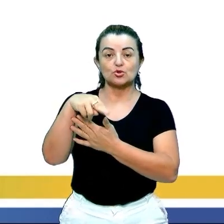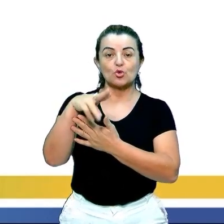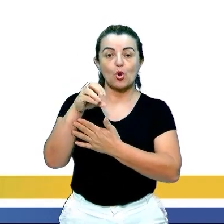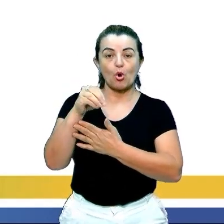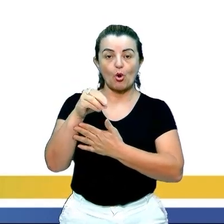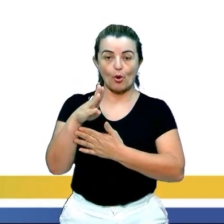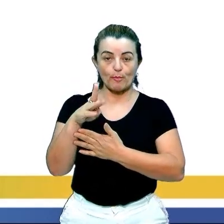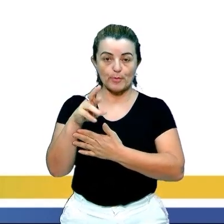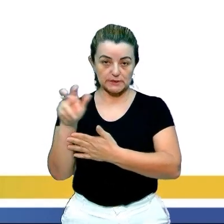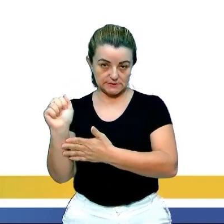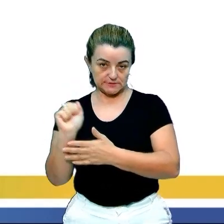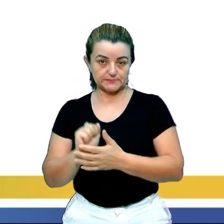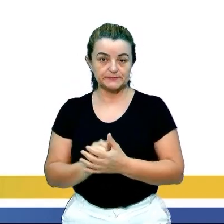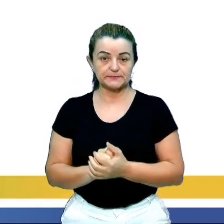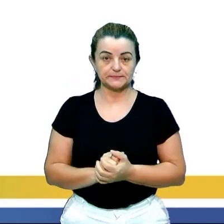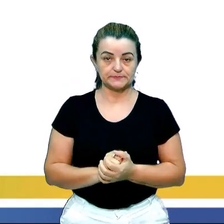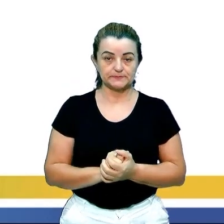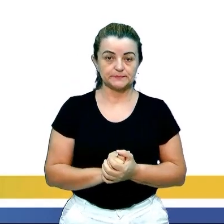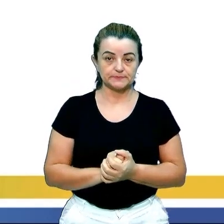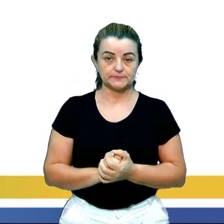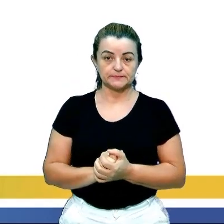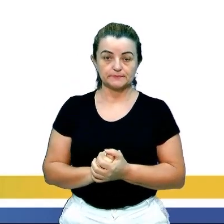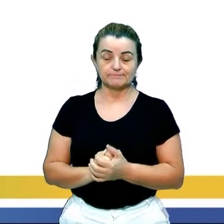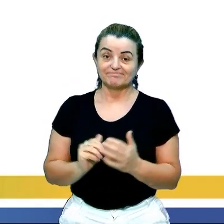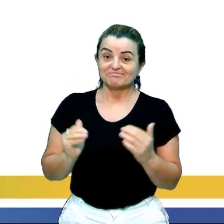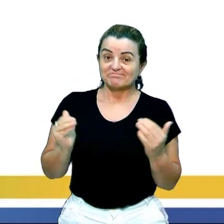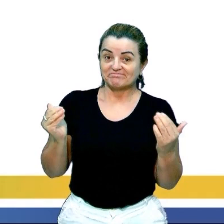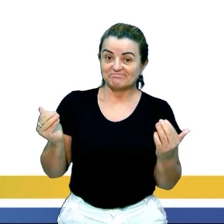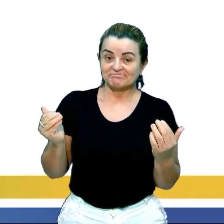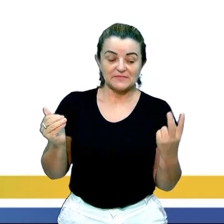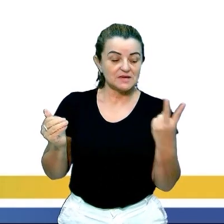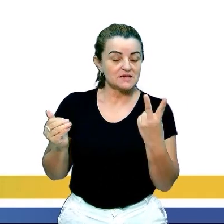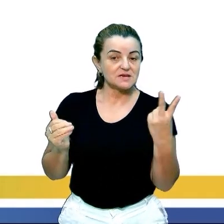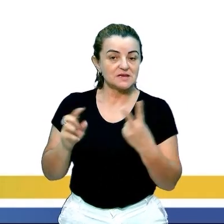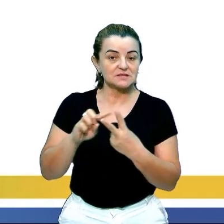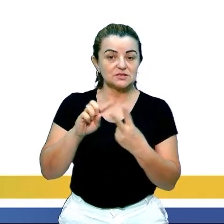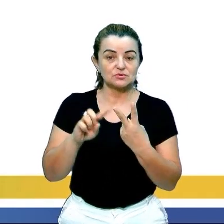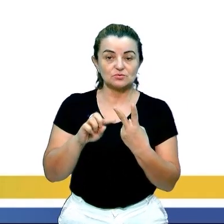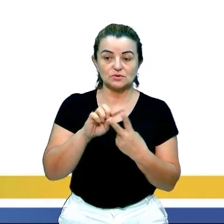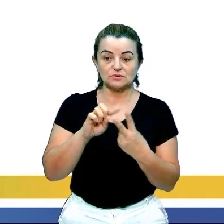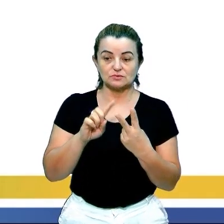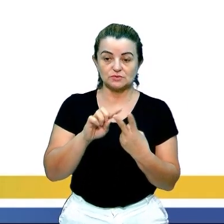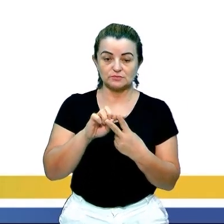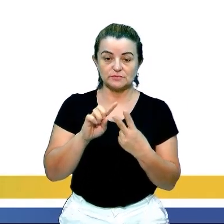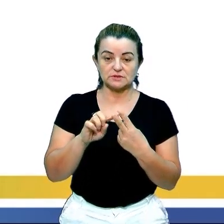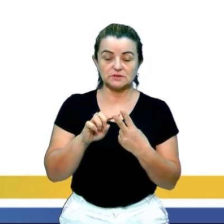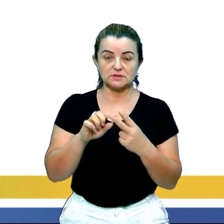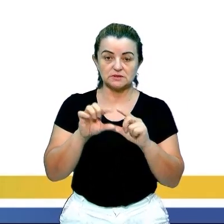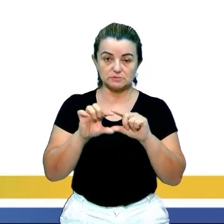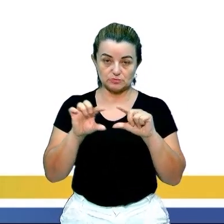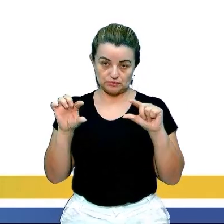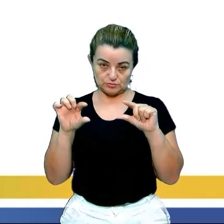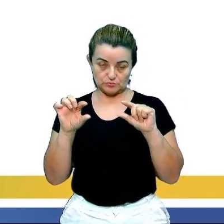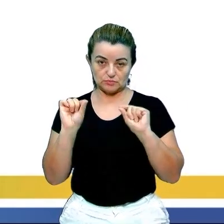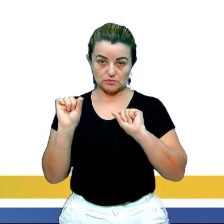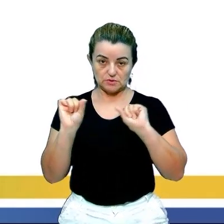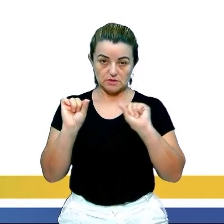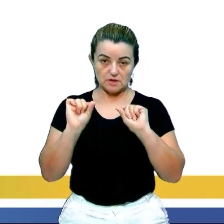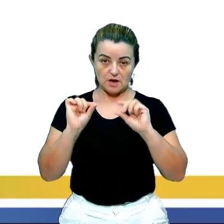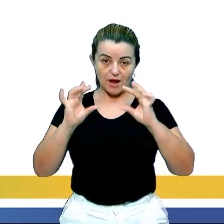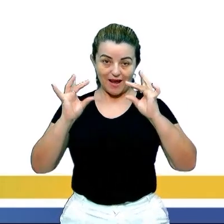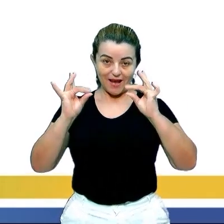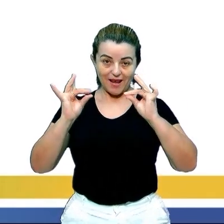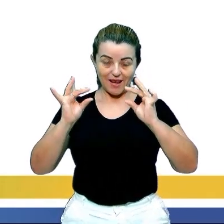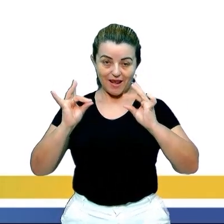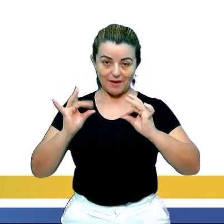vocês, certinho? Ah, professor, e essas duas últimas linhas aí da tabela periódica? São os elementos